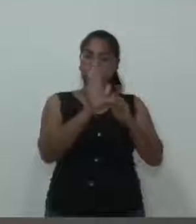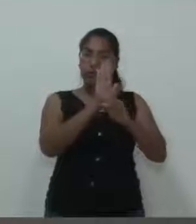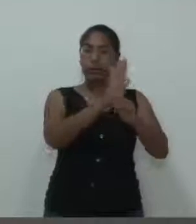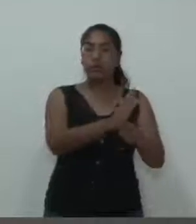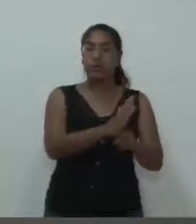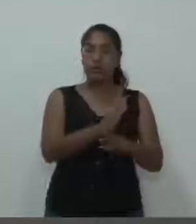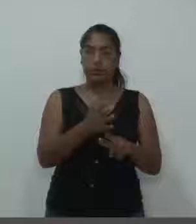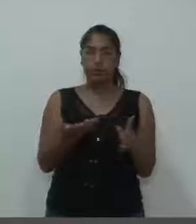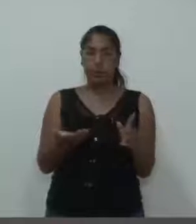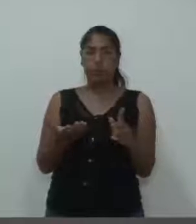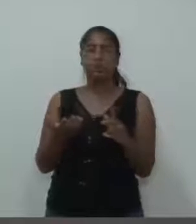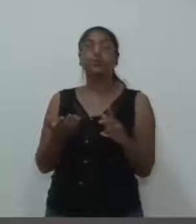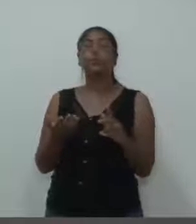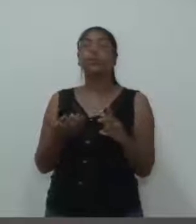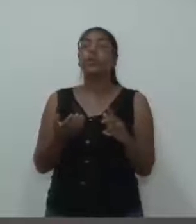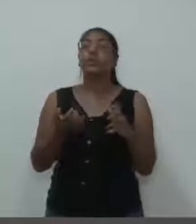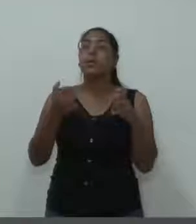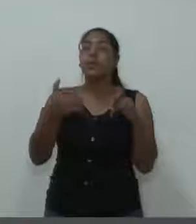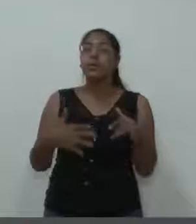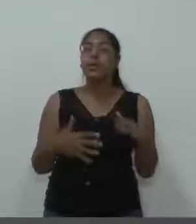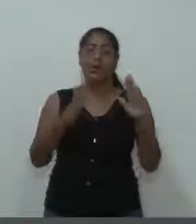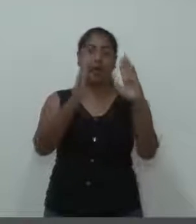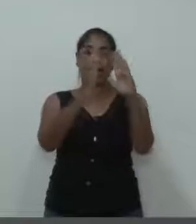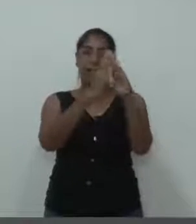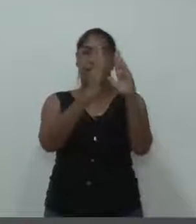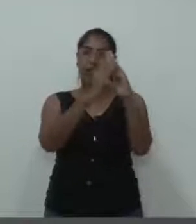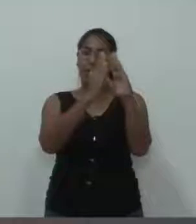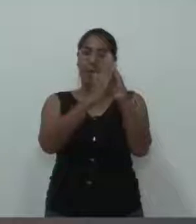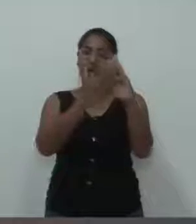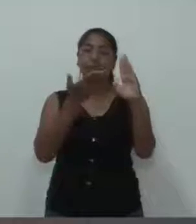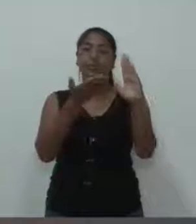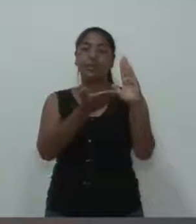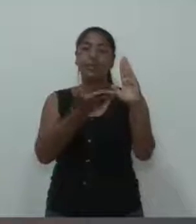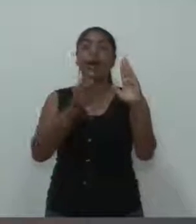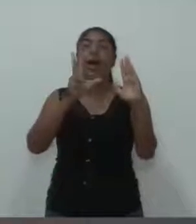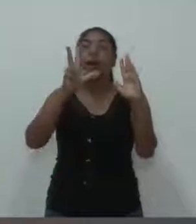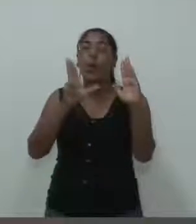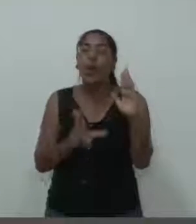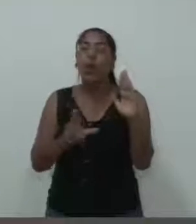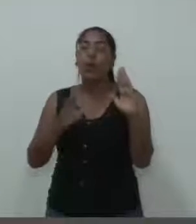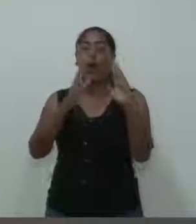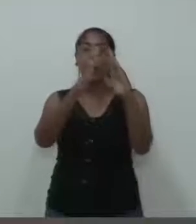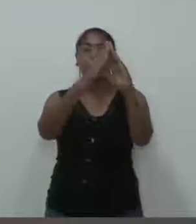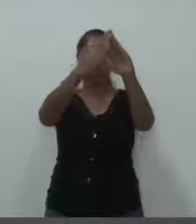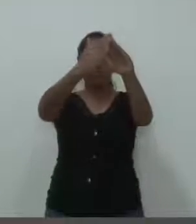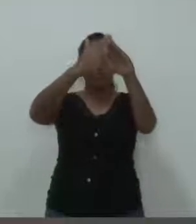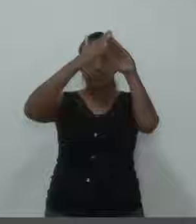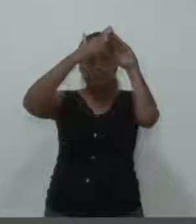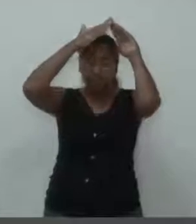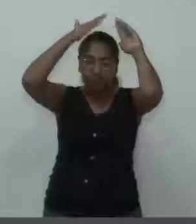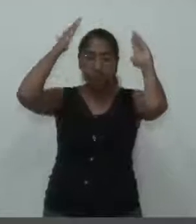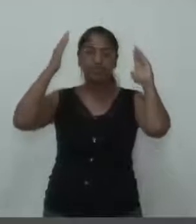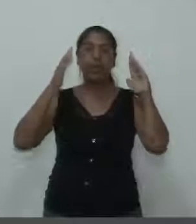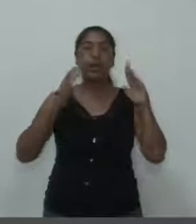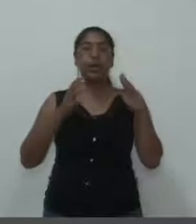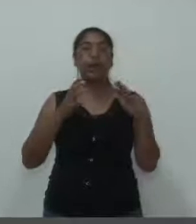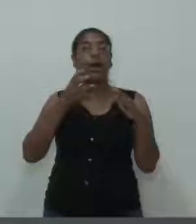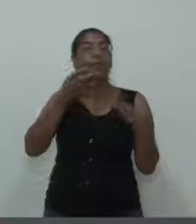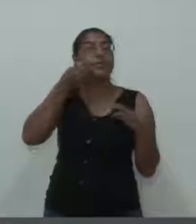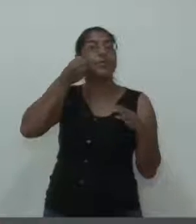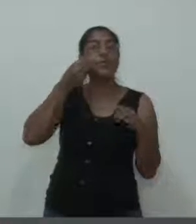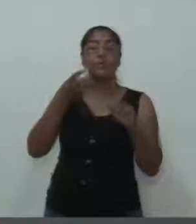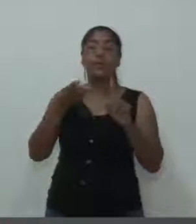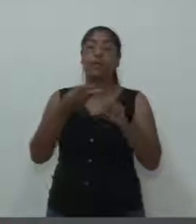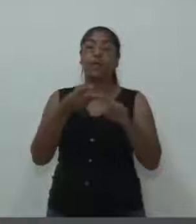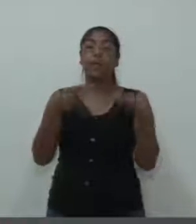fala em moradia, apela para o resgate do seu símbolo de acolhida, de vivência fraterna. Quando se fala de juventude, lança o